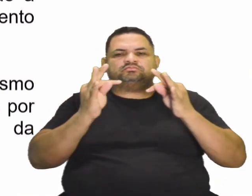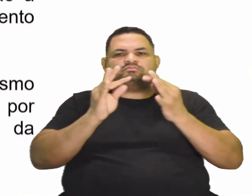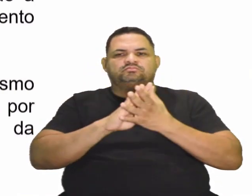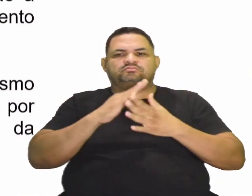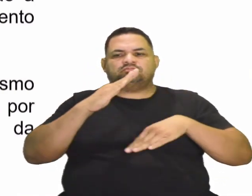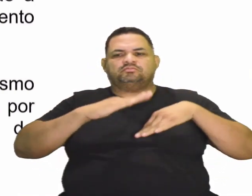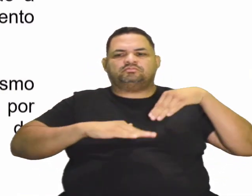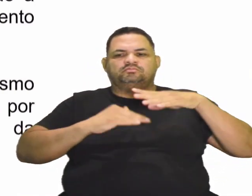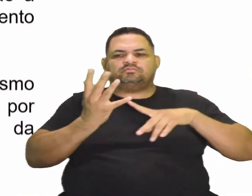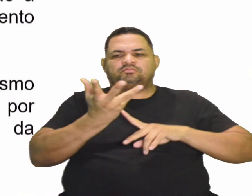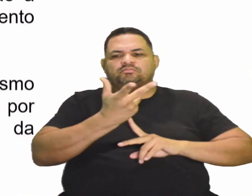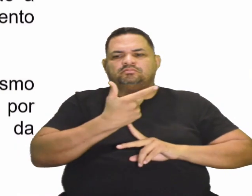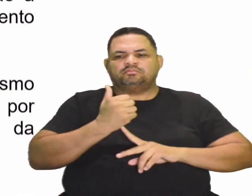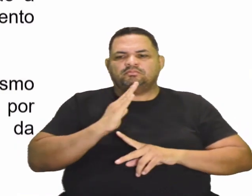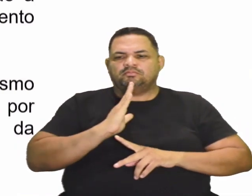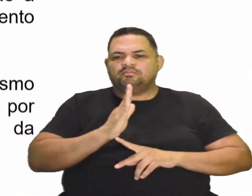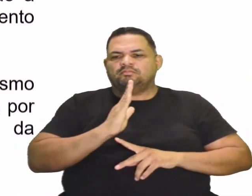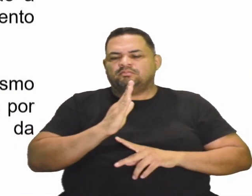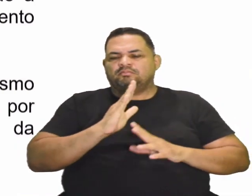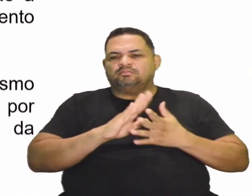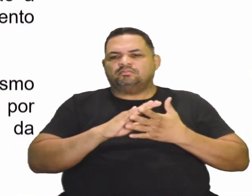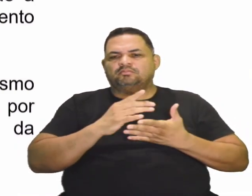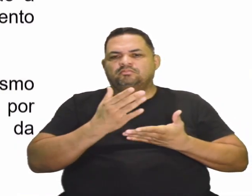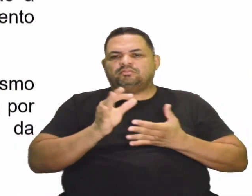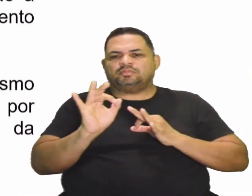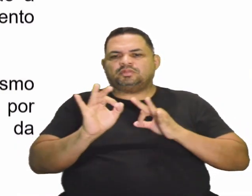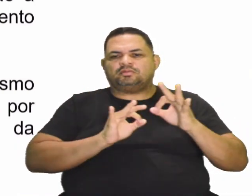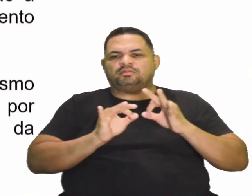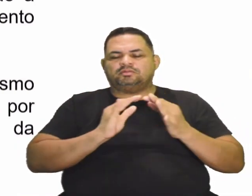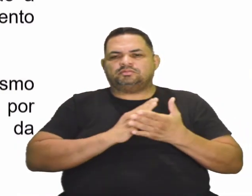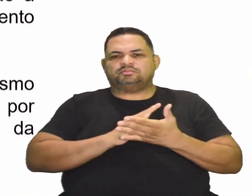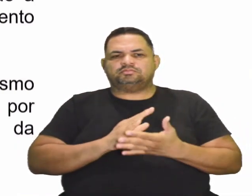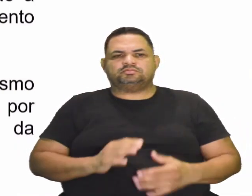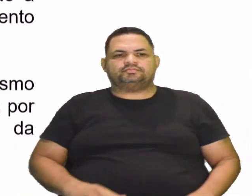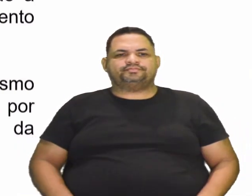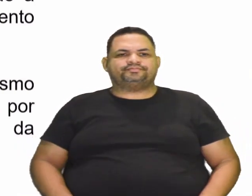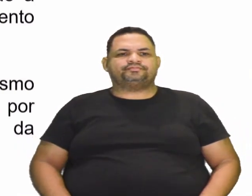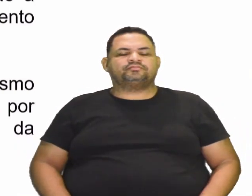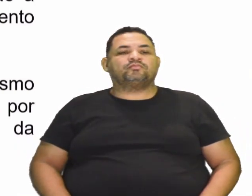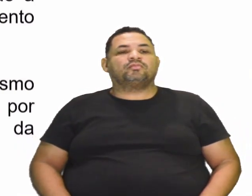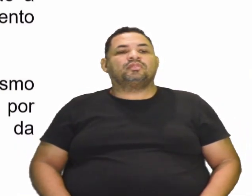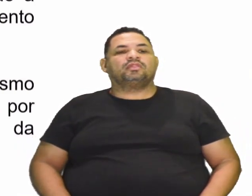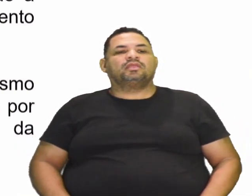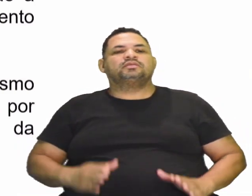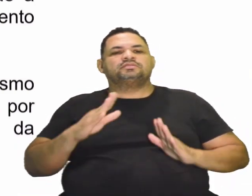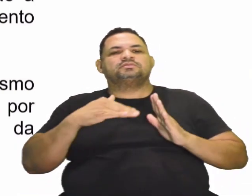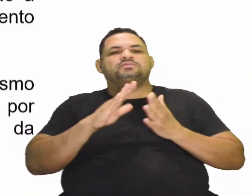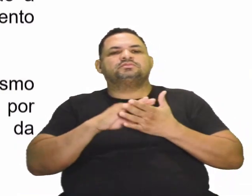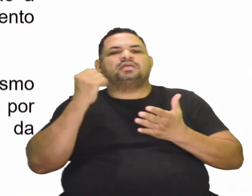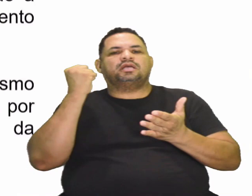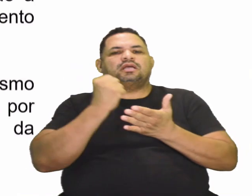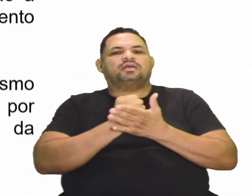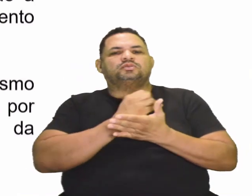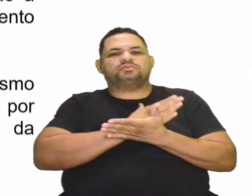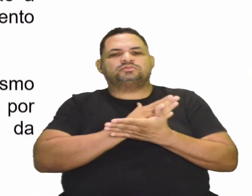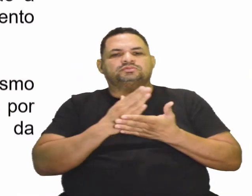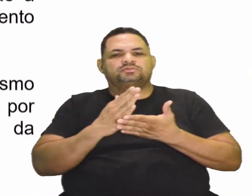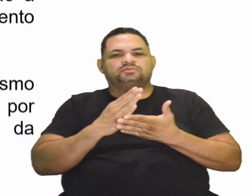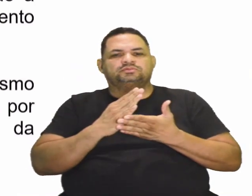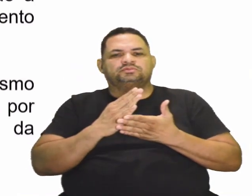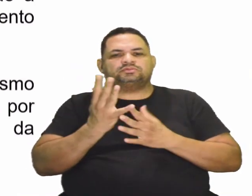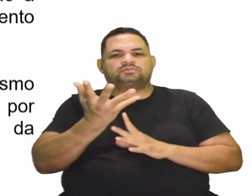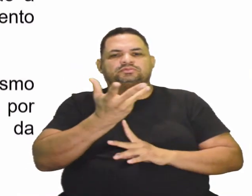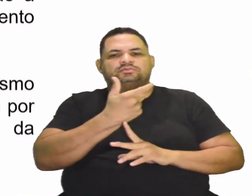já haviam criado essas técnicas. Essa obra marca o início da arte moderna na